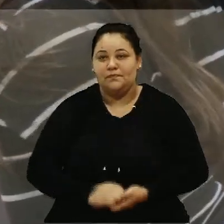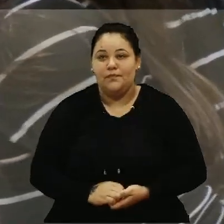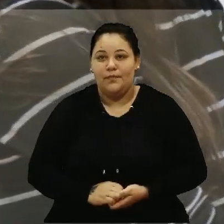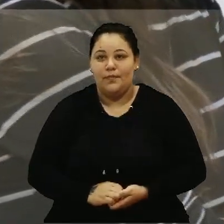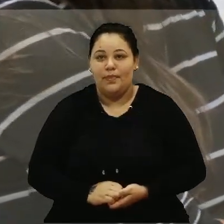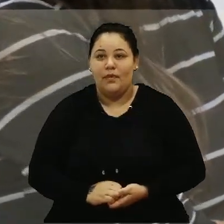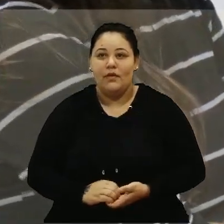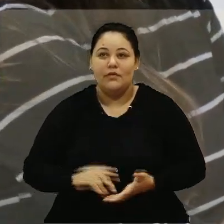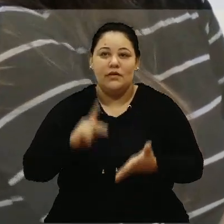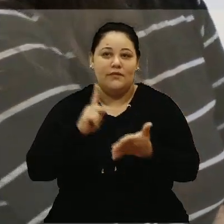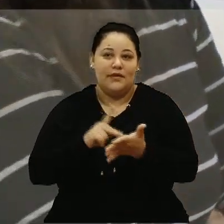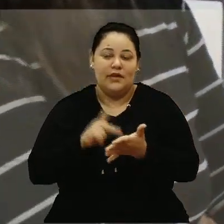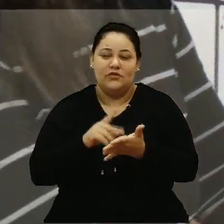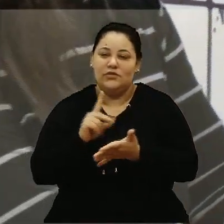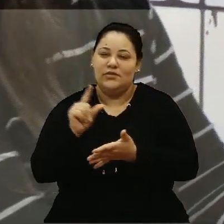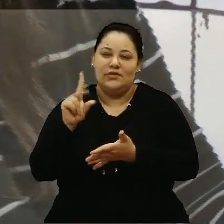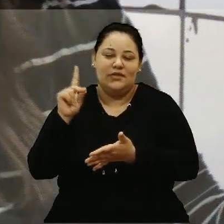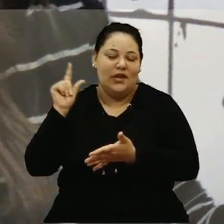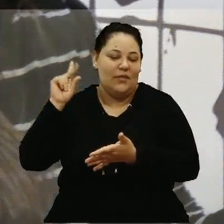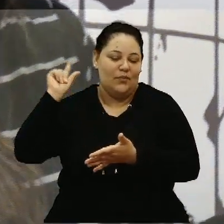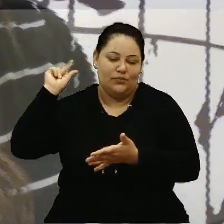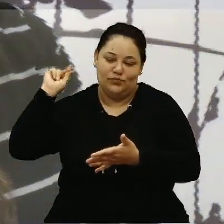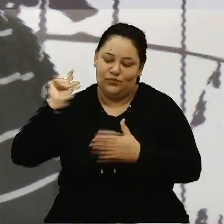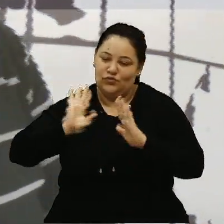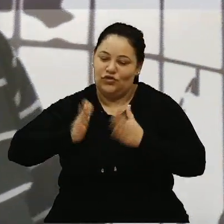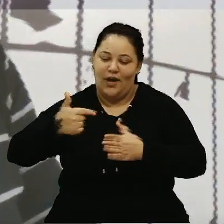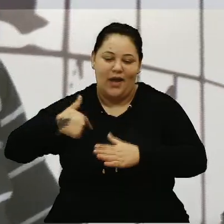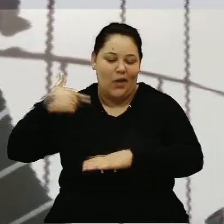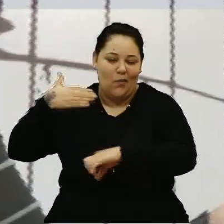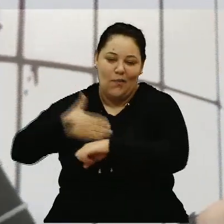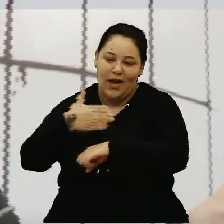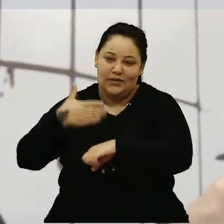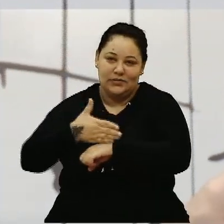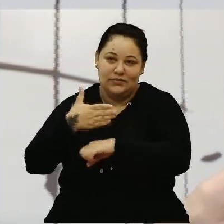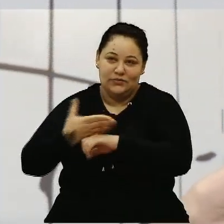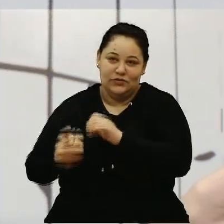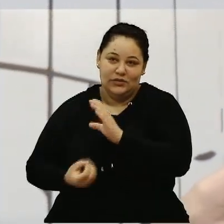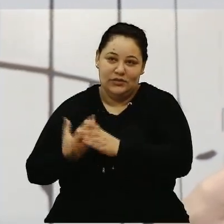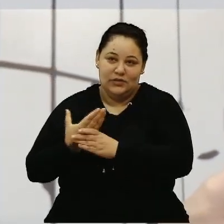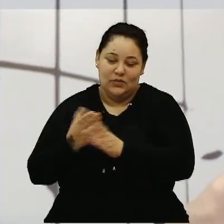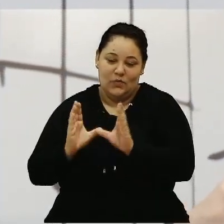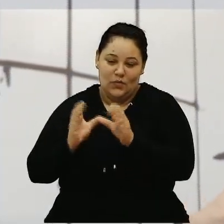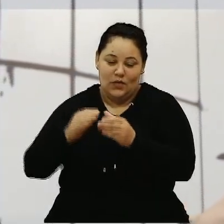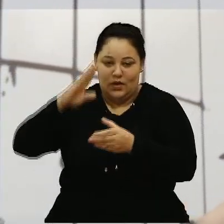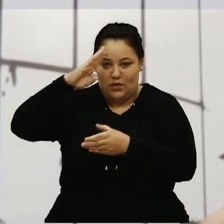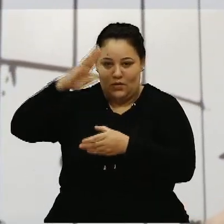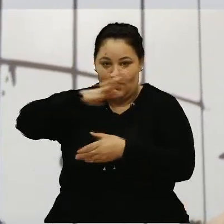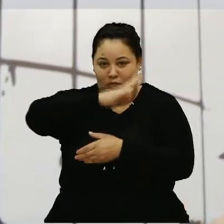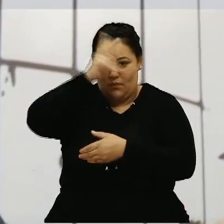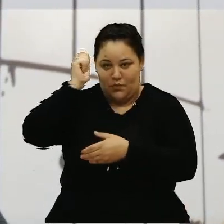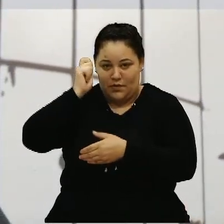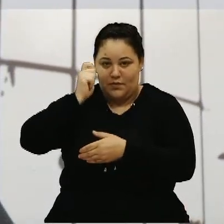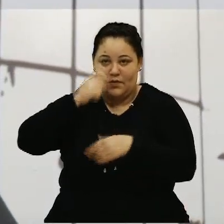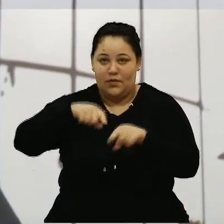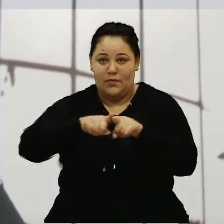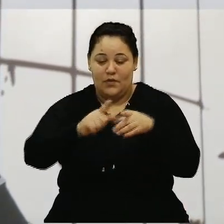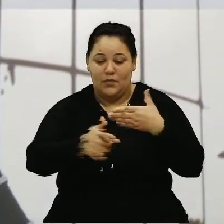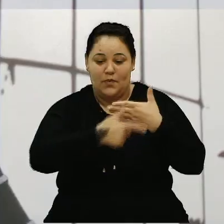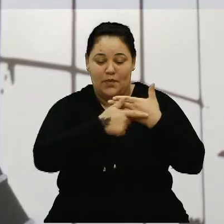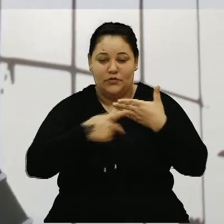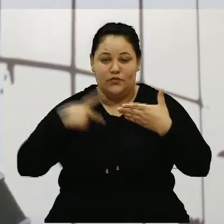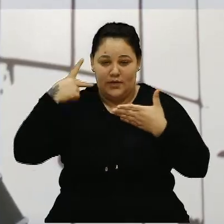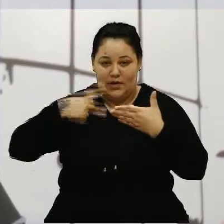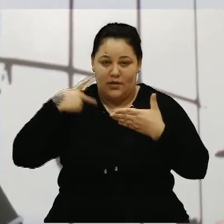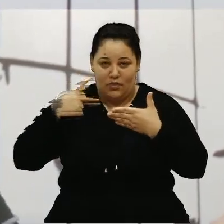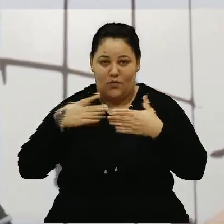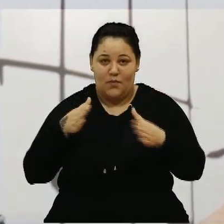fato, eu já de muito tempo participei do processo de criação da Guarda Municipal, na condição de vereador à época,